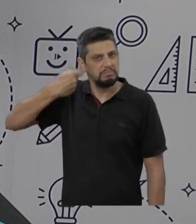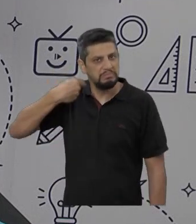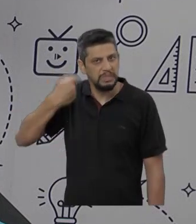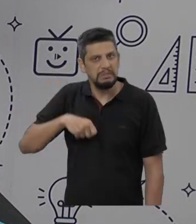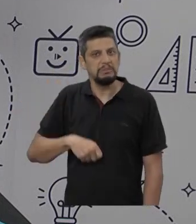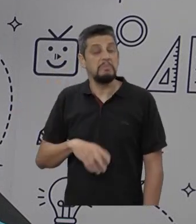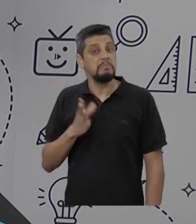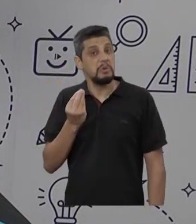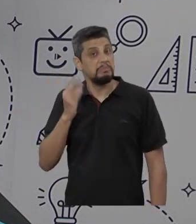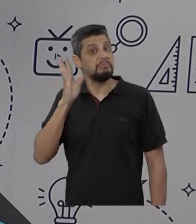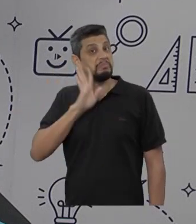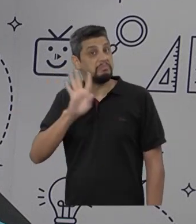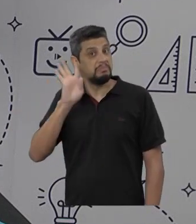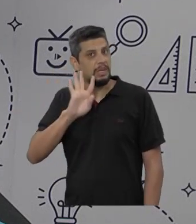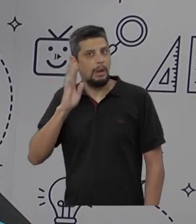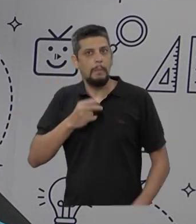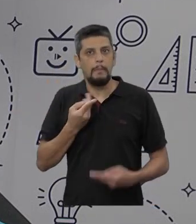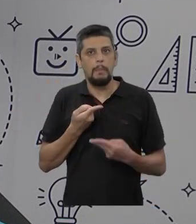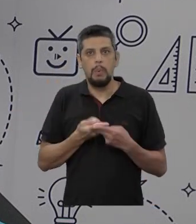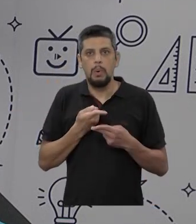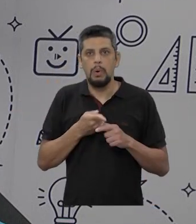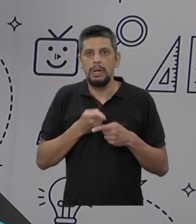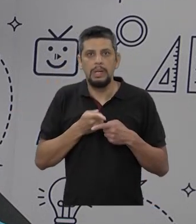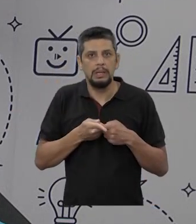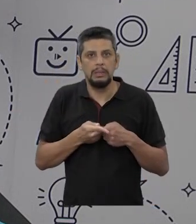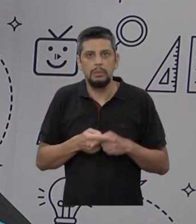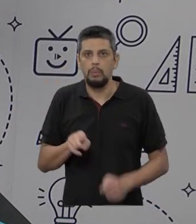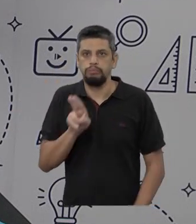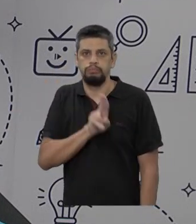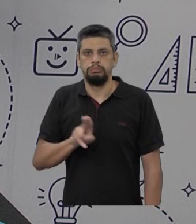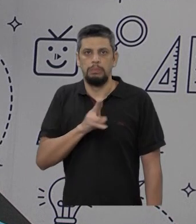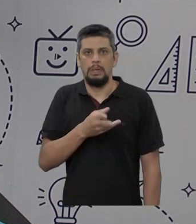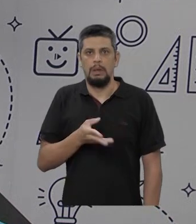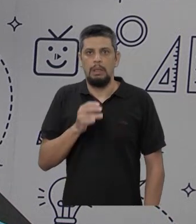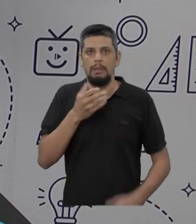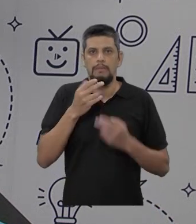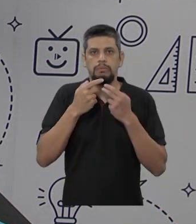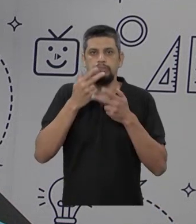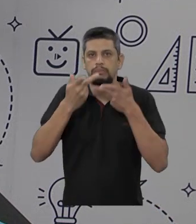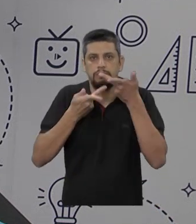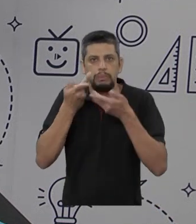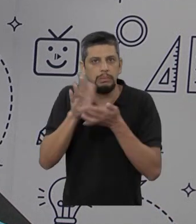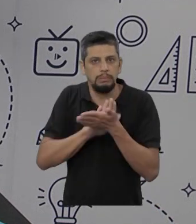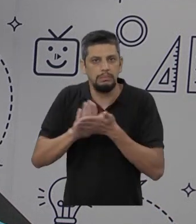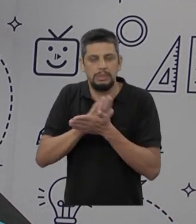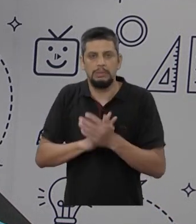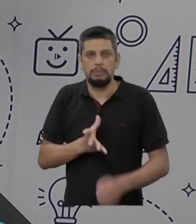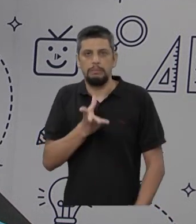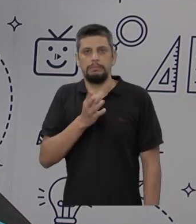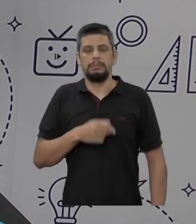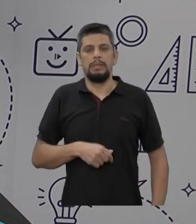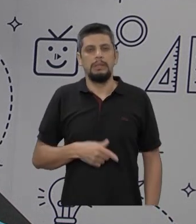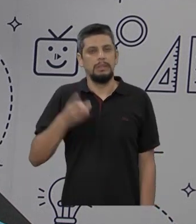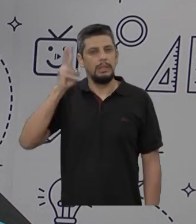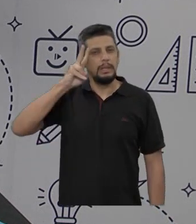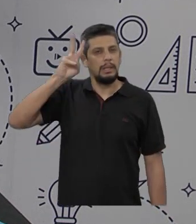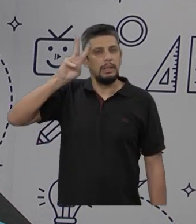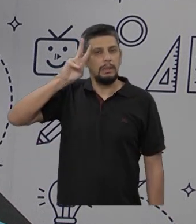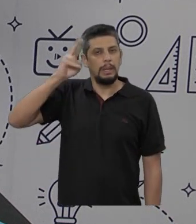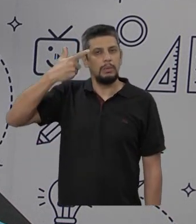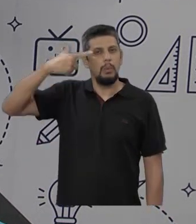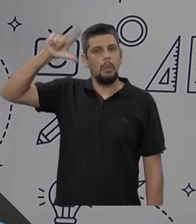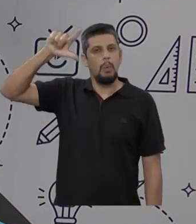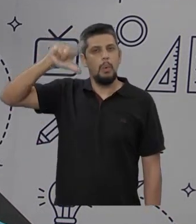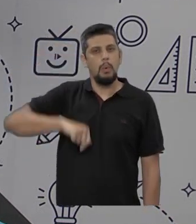ator muito interessante porque ele não utilizava da voz nas suas filmagens. Vocês lembram de um